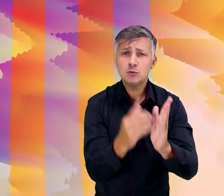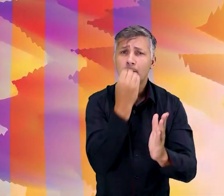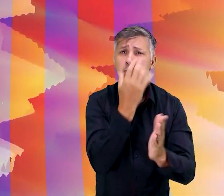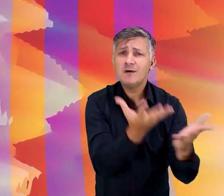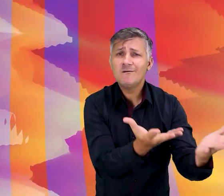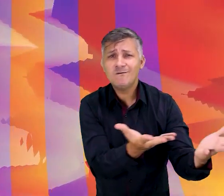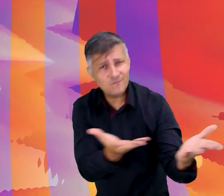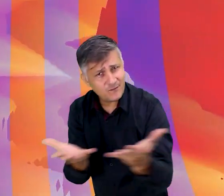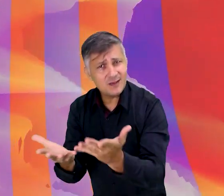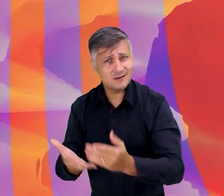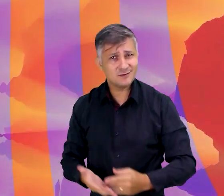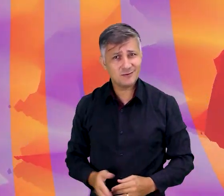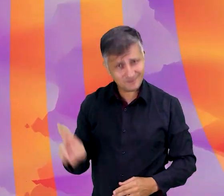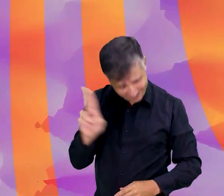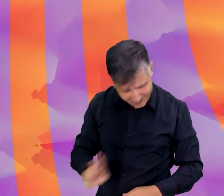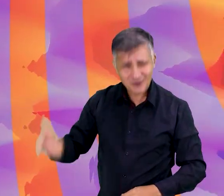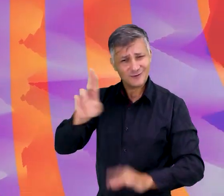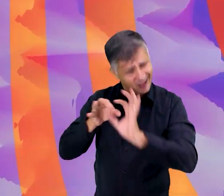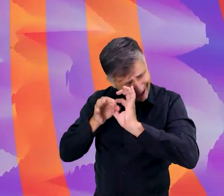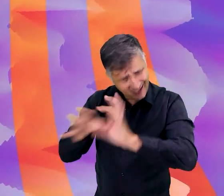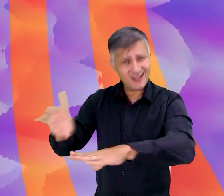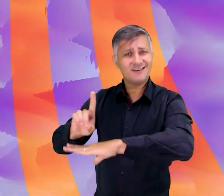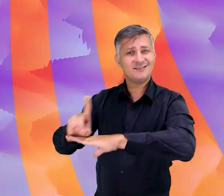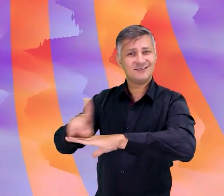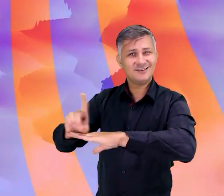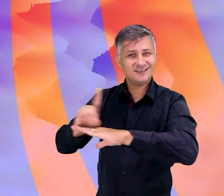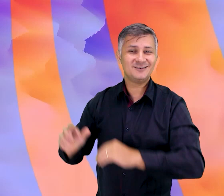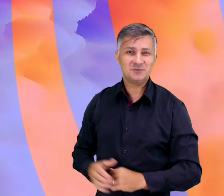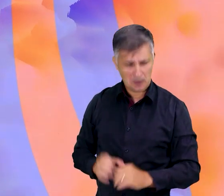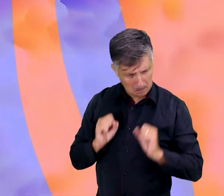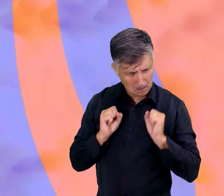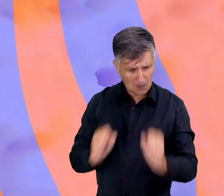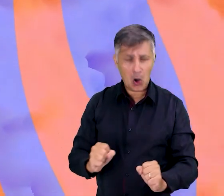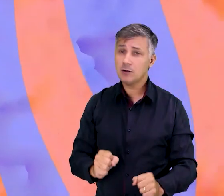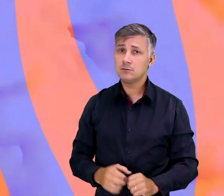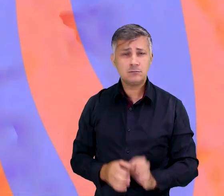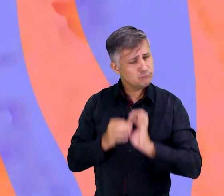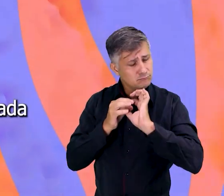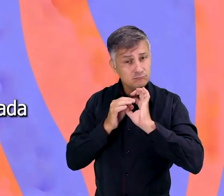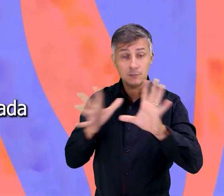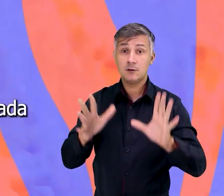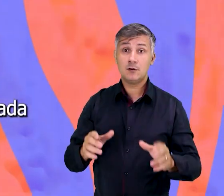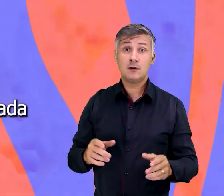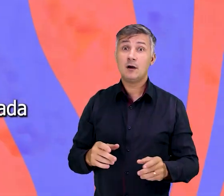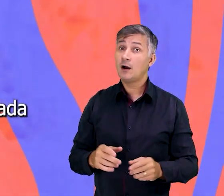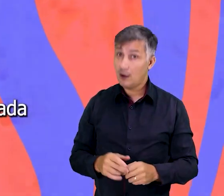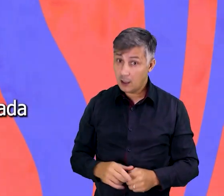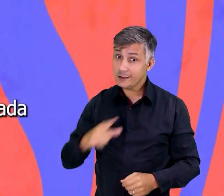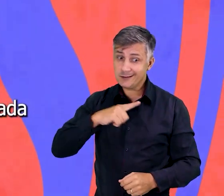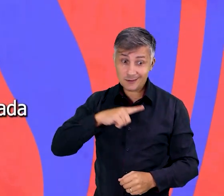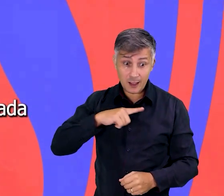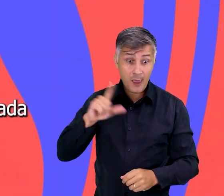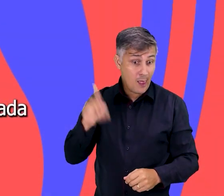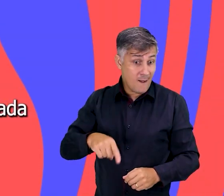bem-vindos a usar o digitalismo e se servir dele. Essas infinitas possibilidades já fazem parte de